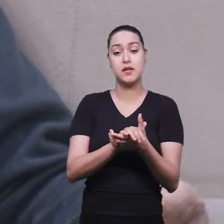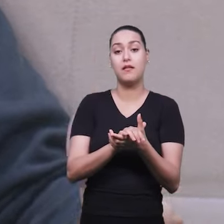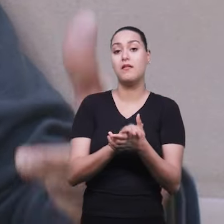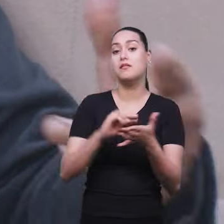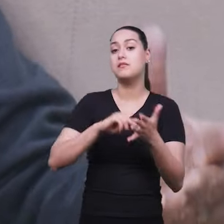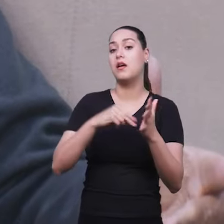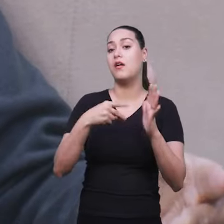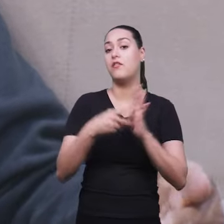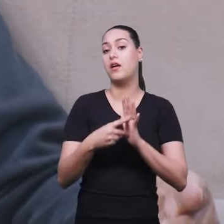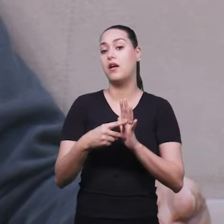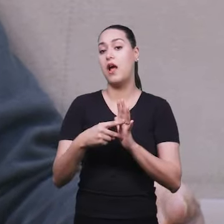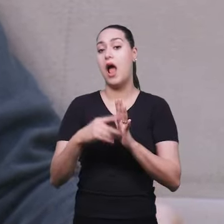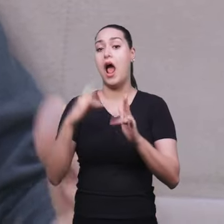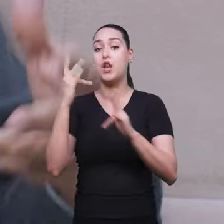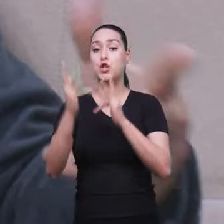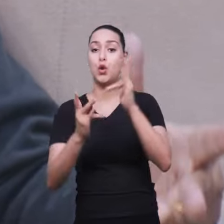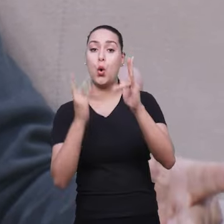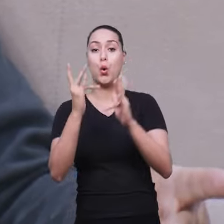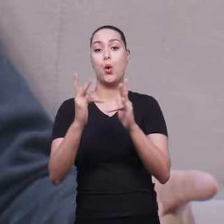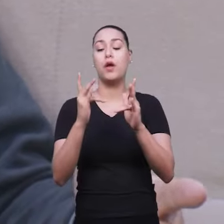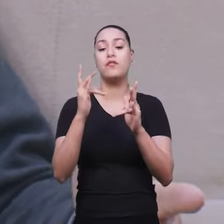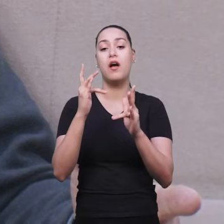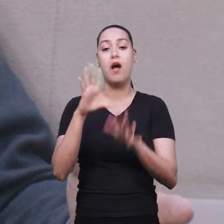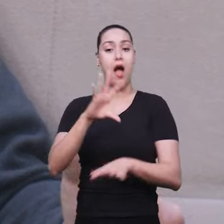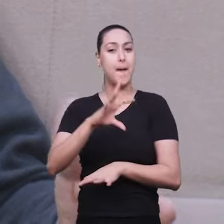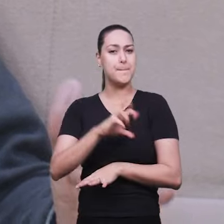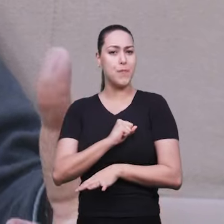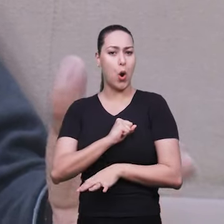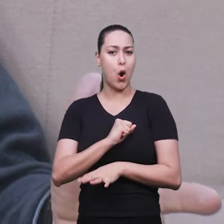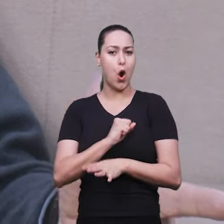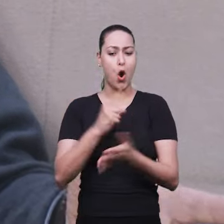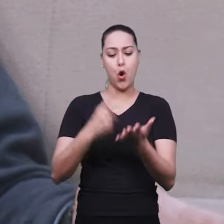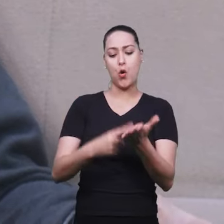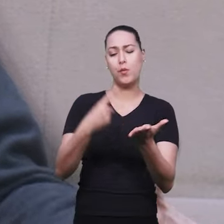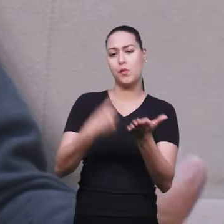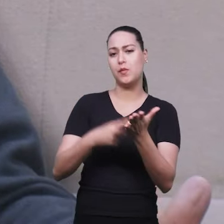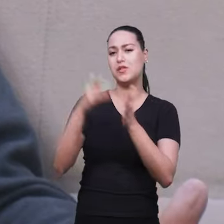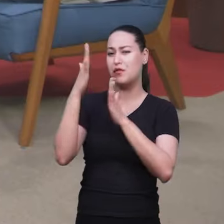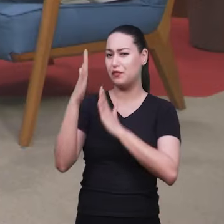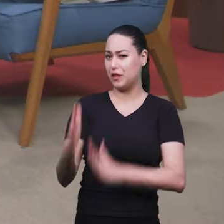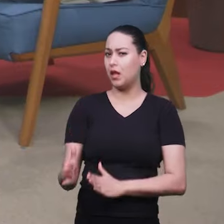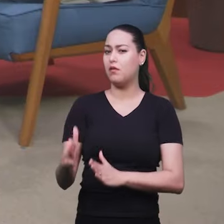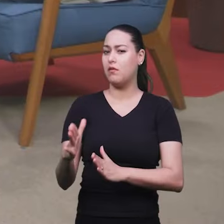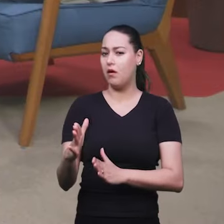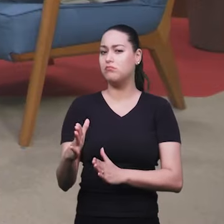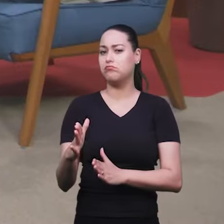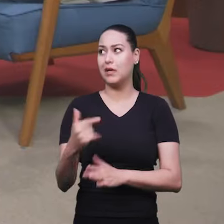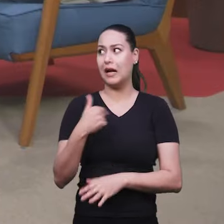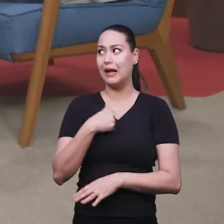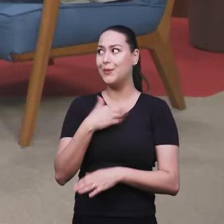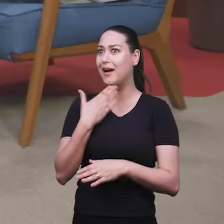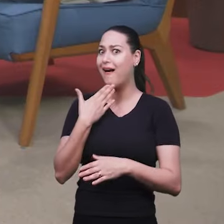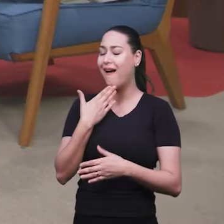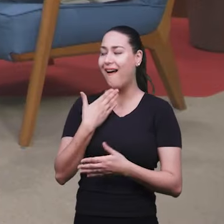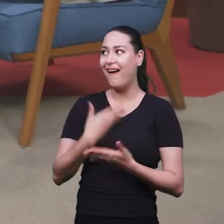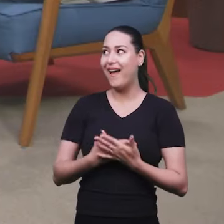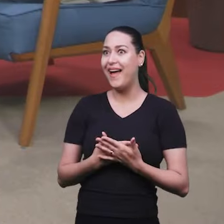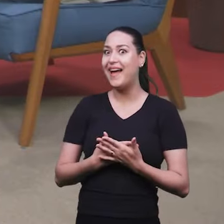amor, é o compromisso, é a fidelidade. Então são coisas assim gloriosas, né? Eu assim fico,